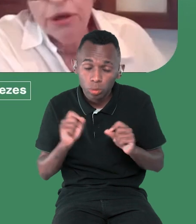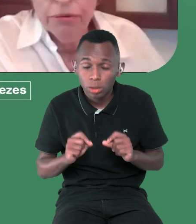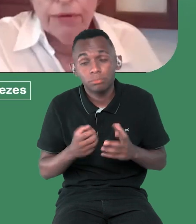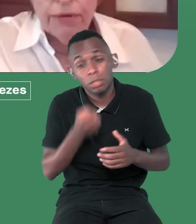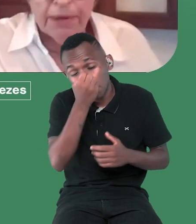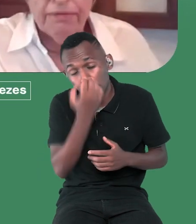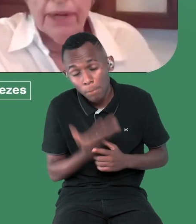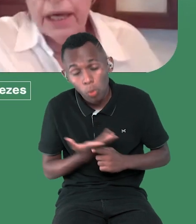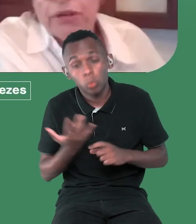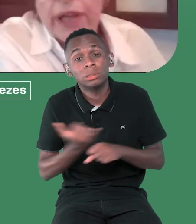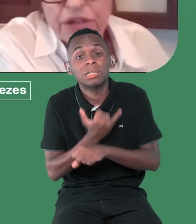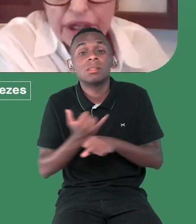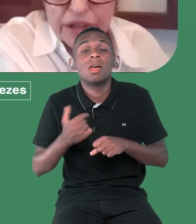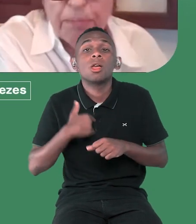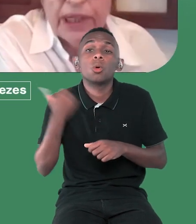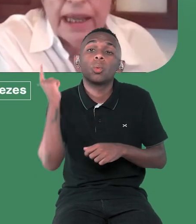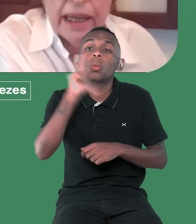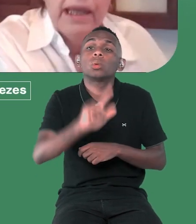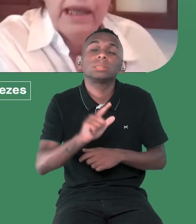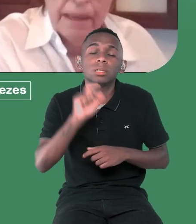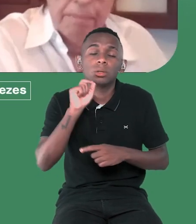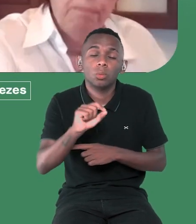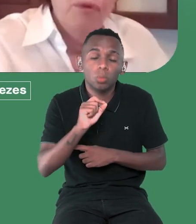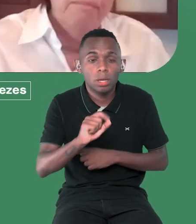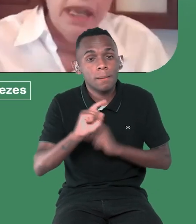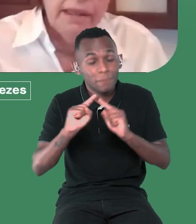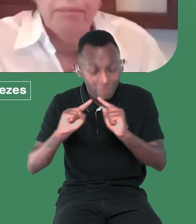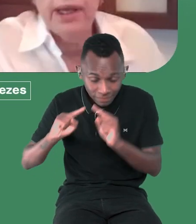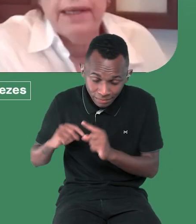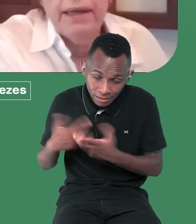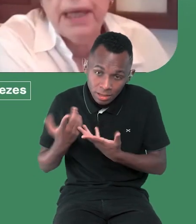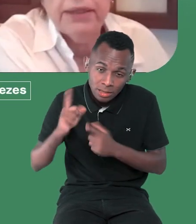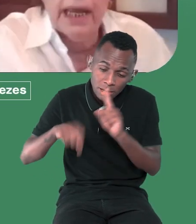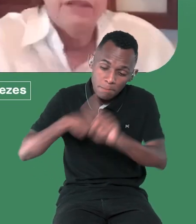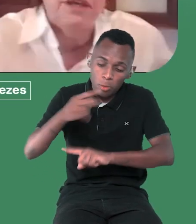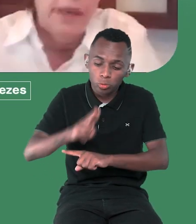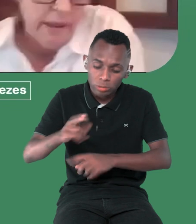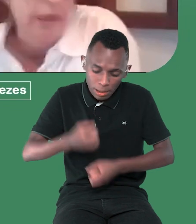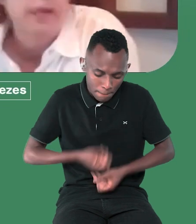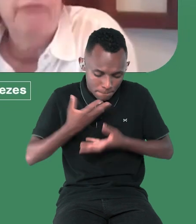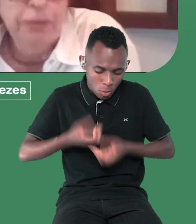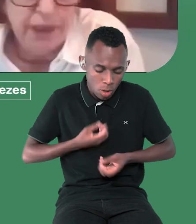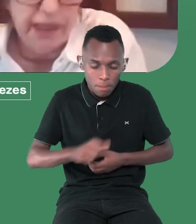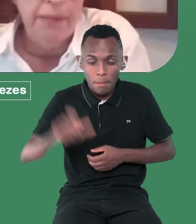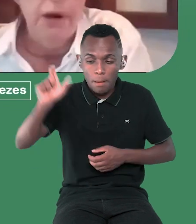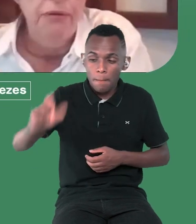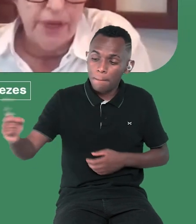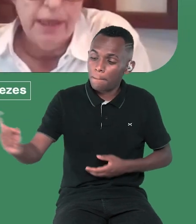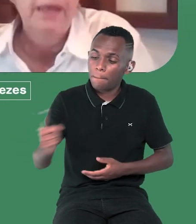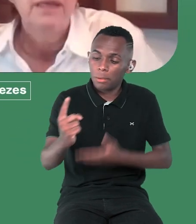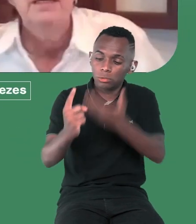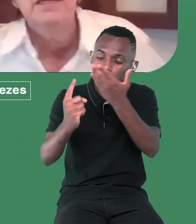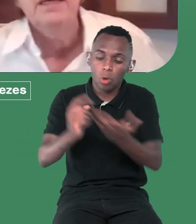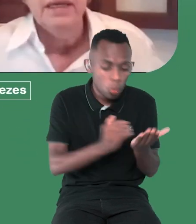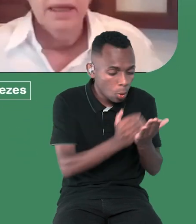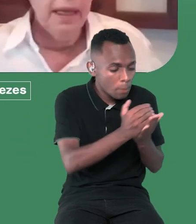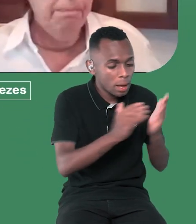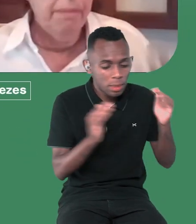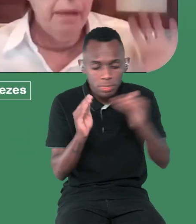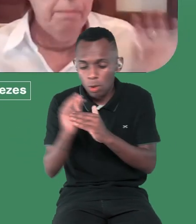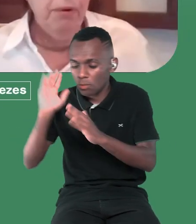Já no Senhor Pássaro, no Senhor Pássaro, no Pássaro para Sonhar, eu utilizo